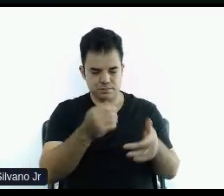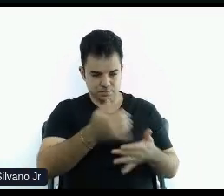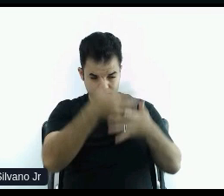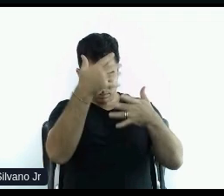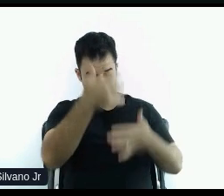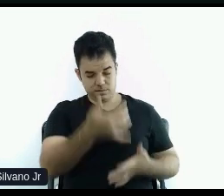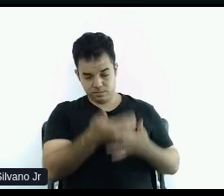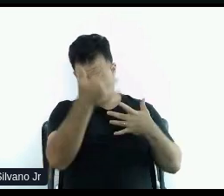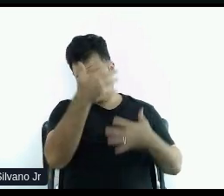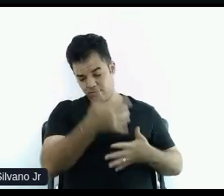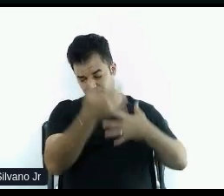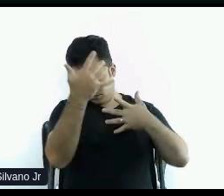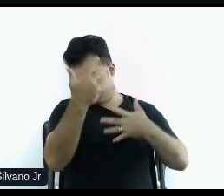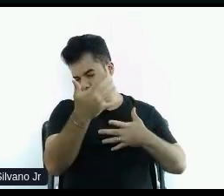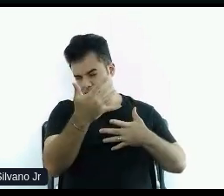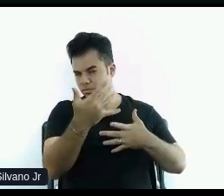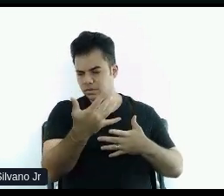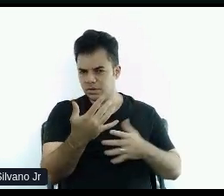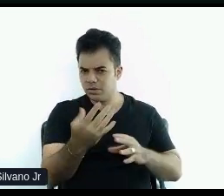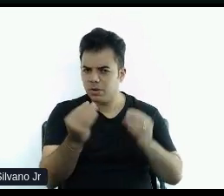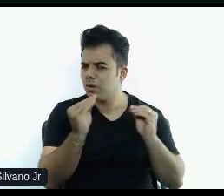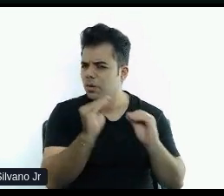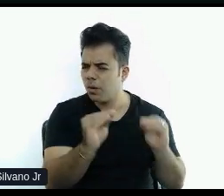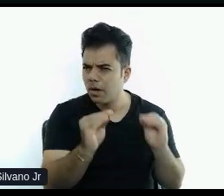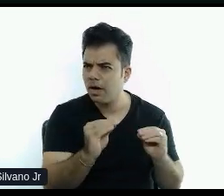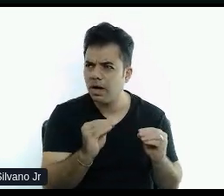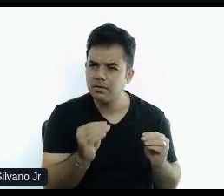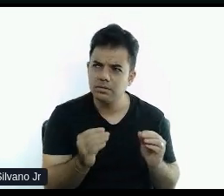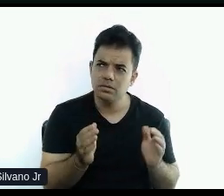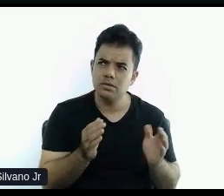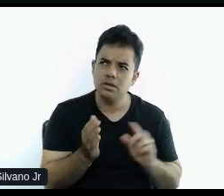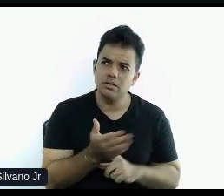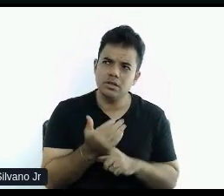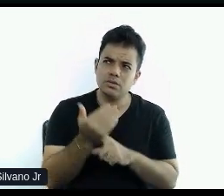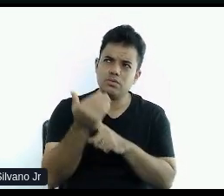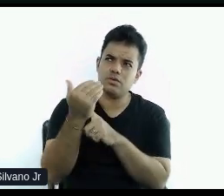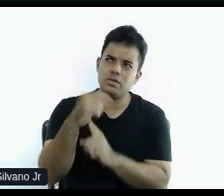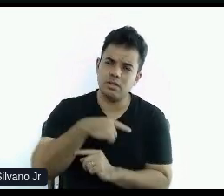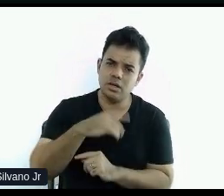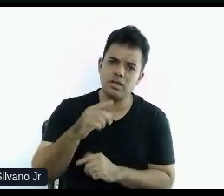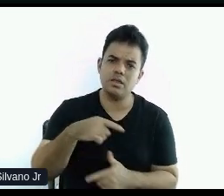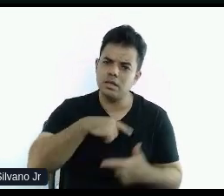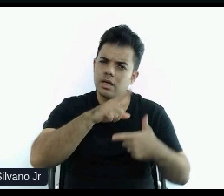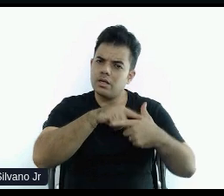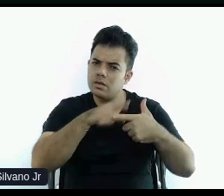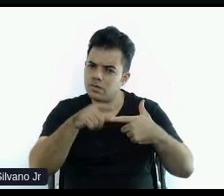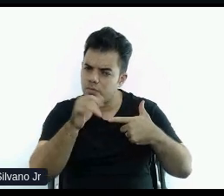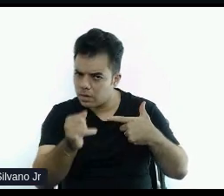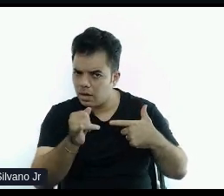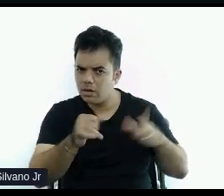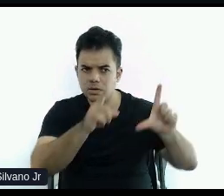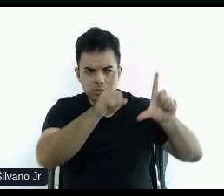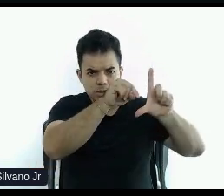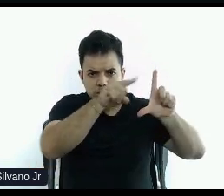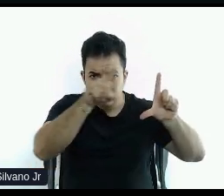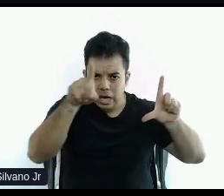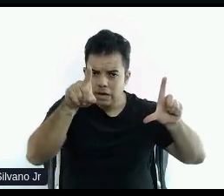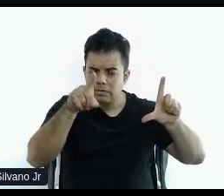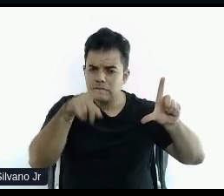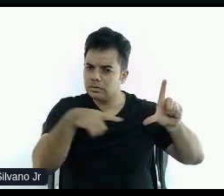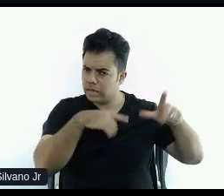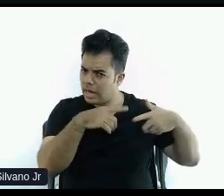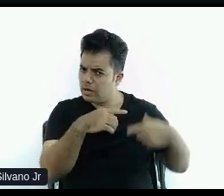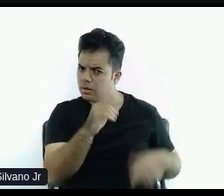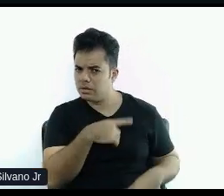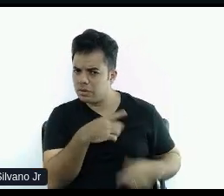quais tecnologias a gente tem que ter ali? É uma jornada que envolve muitos gráficos, muitos elementos visuais? É uma jornada